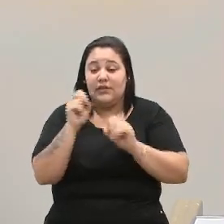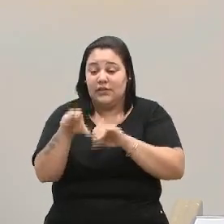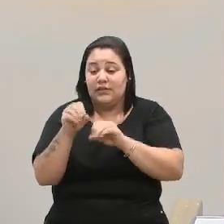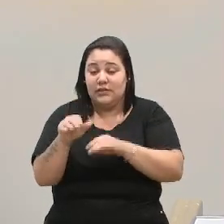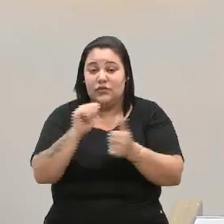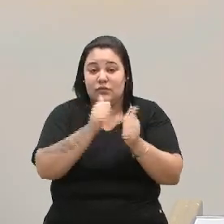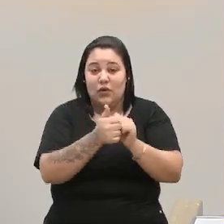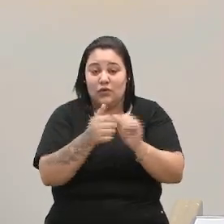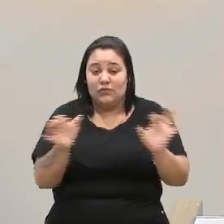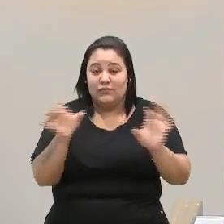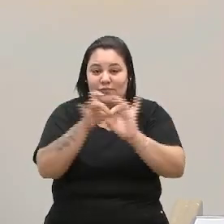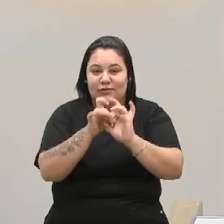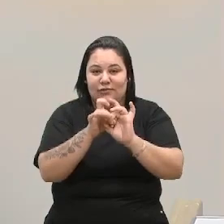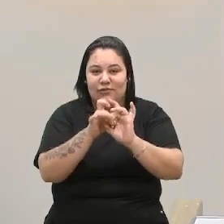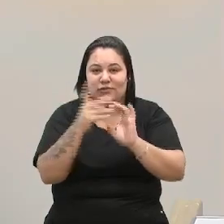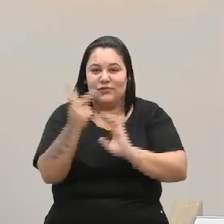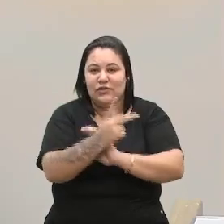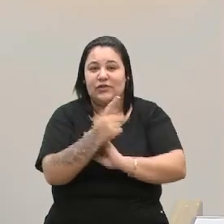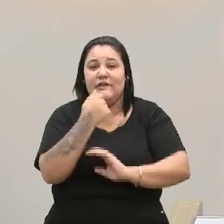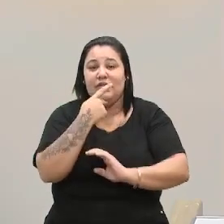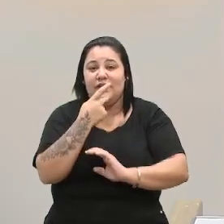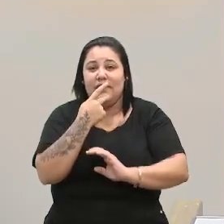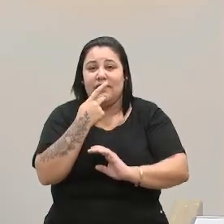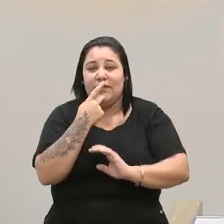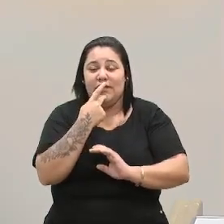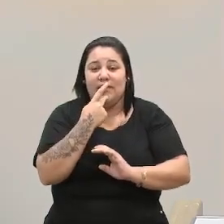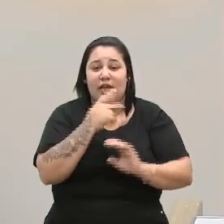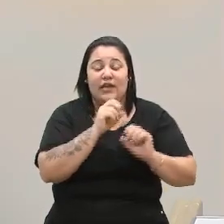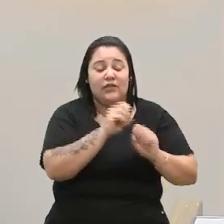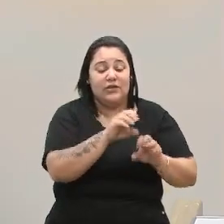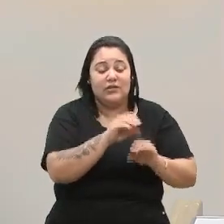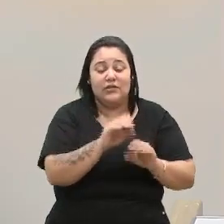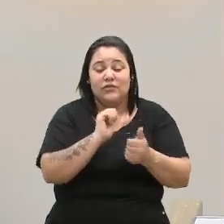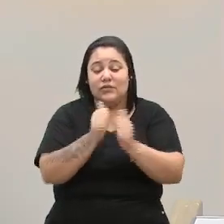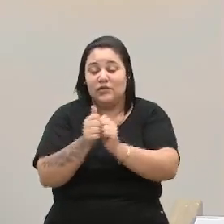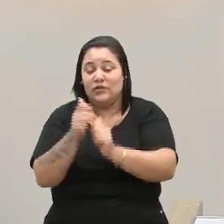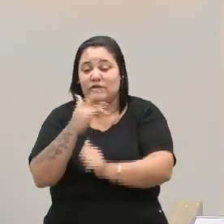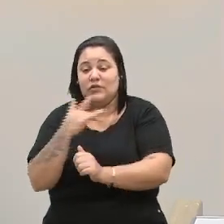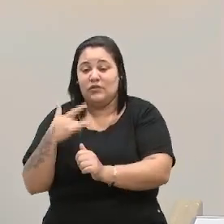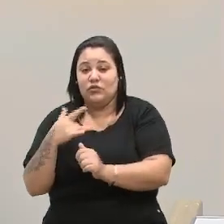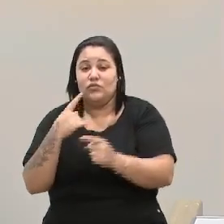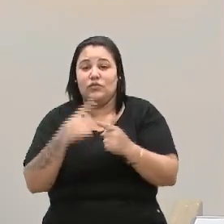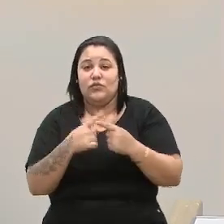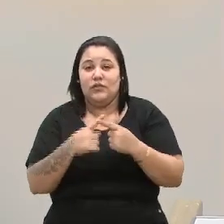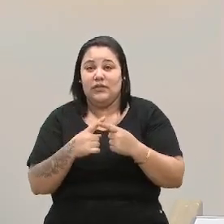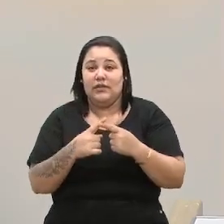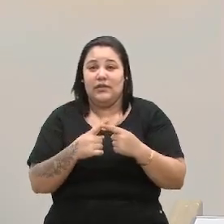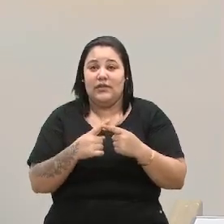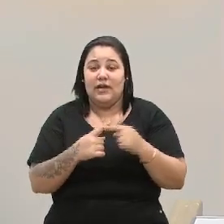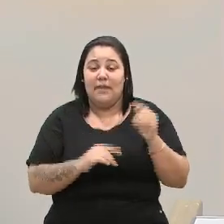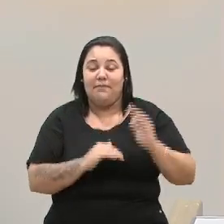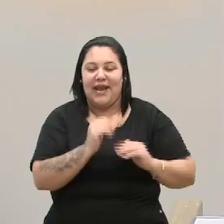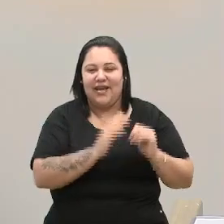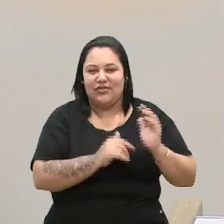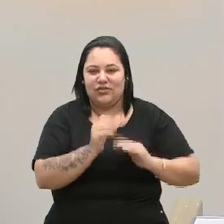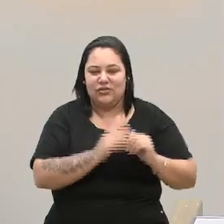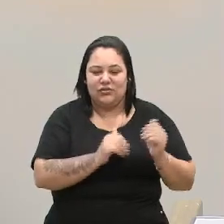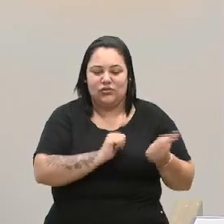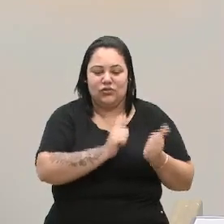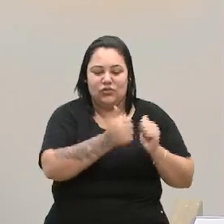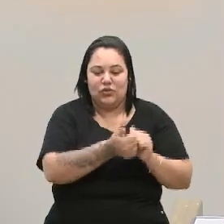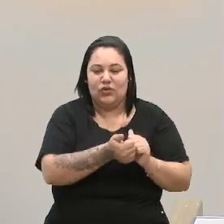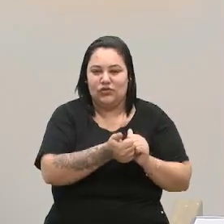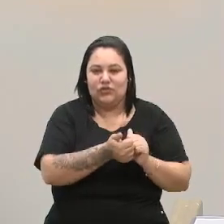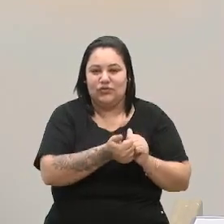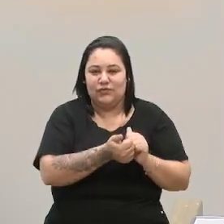juntos, eu diria que educação, esporte e saúde. Porque a prática do esporte, ele, além da